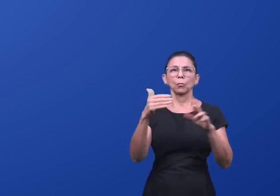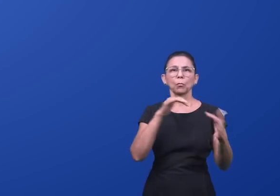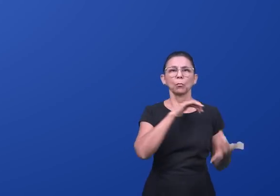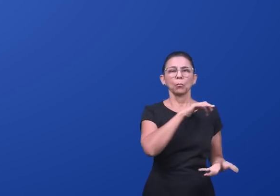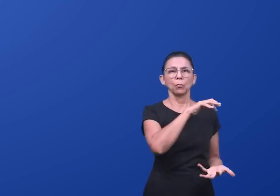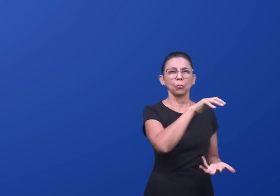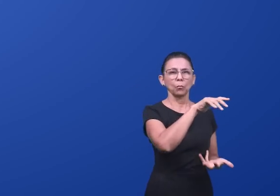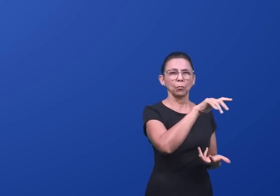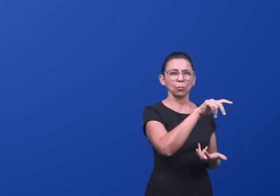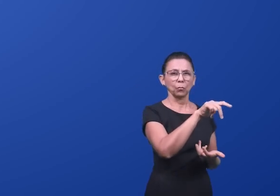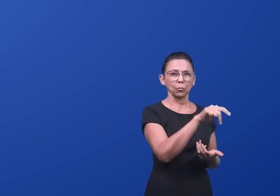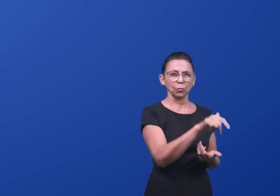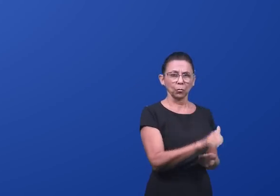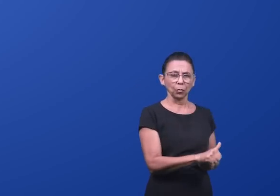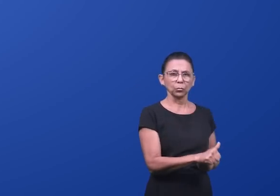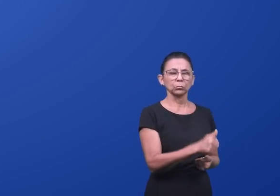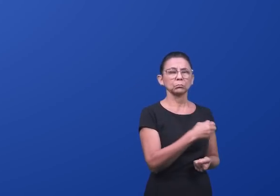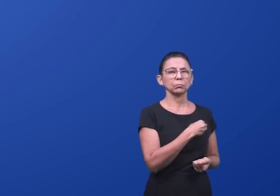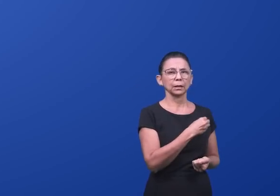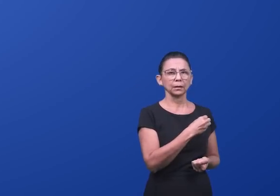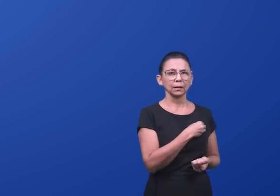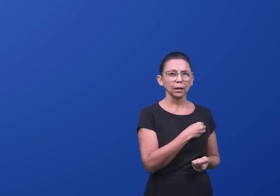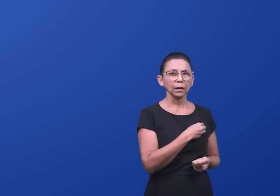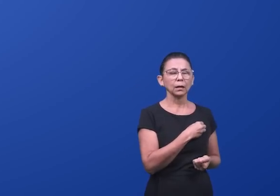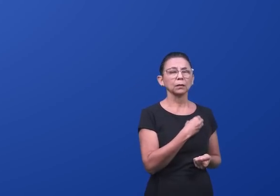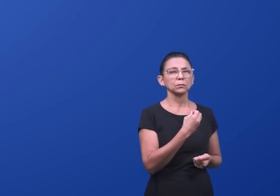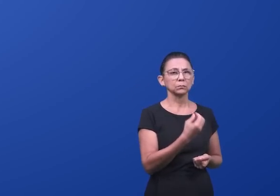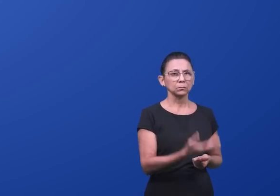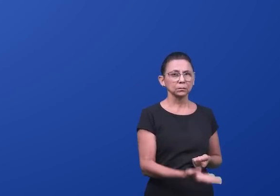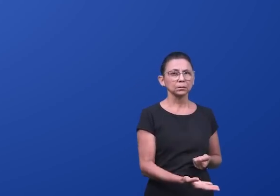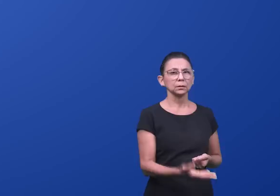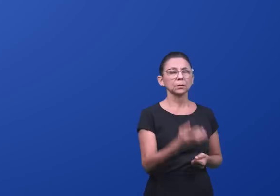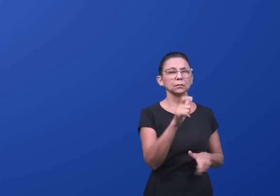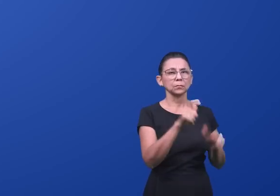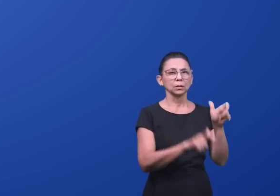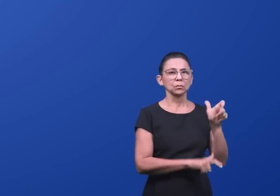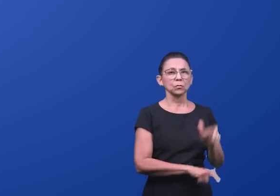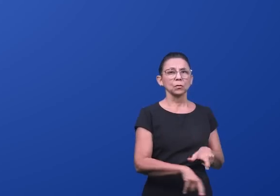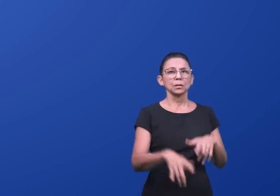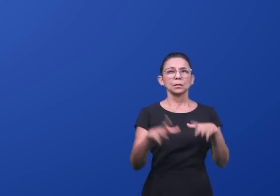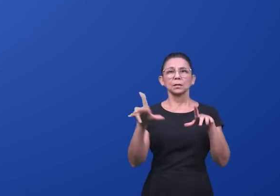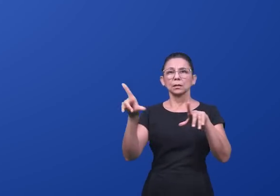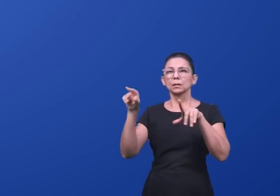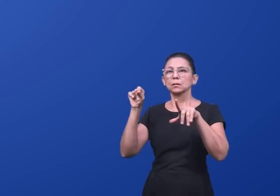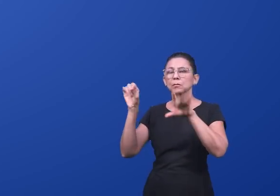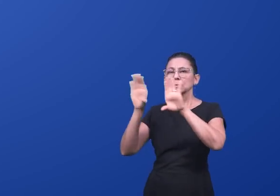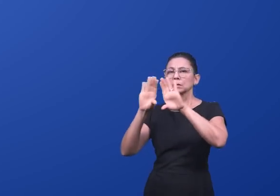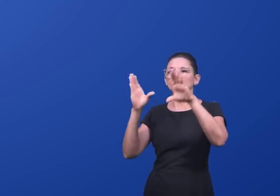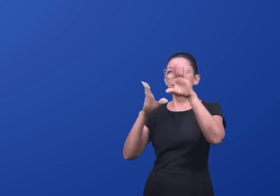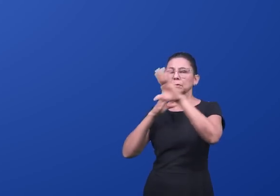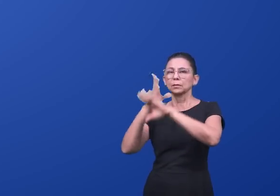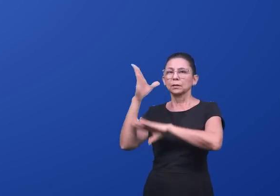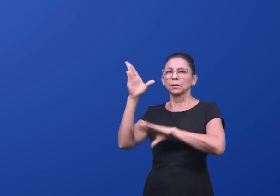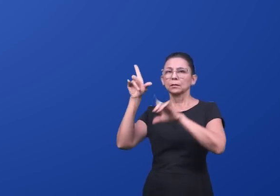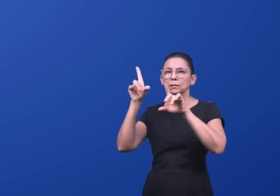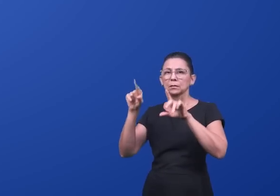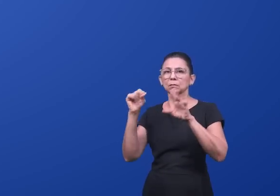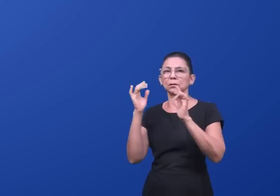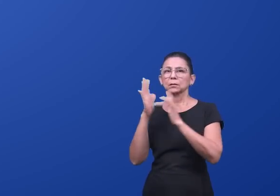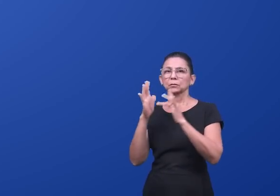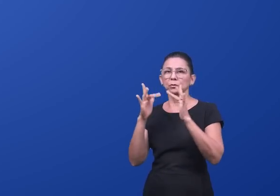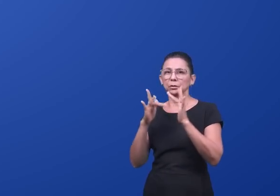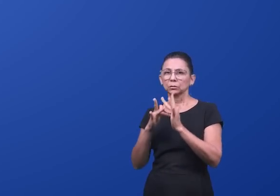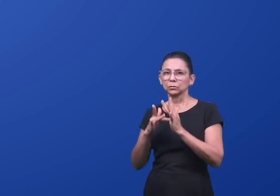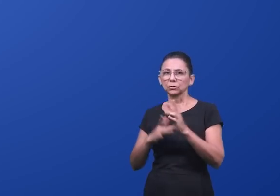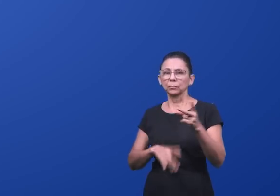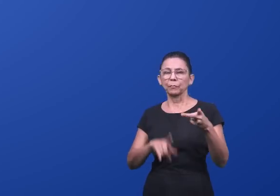do deserto. Se refere ao mundo, ou seja, a igreja que deixou o mundo e